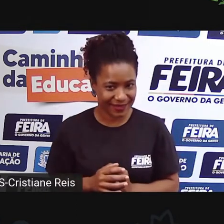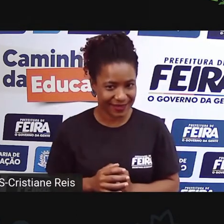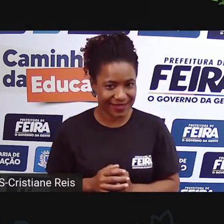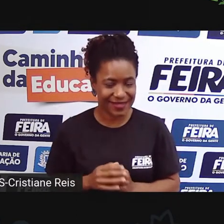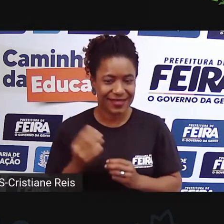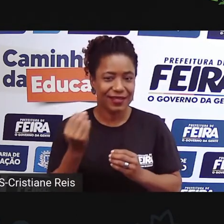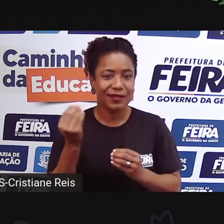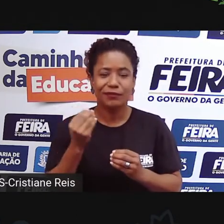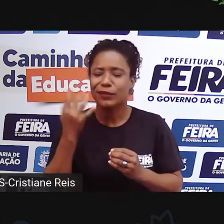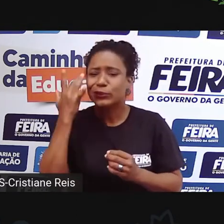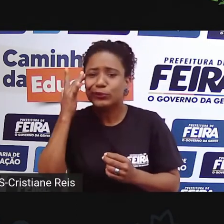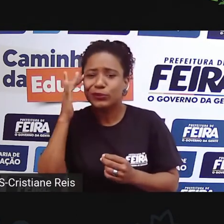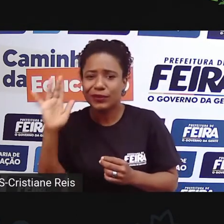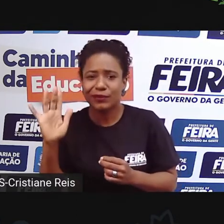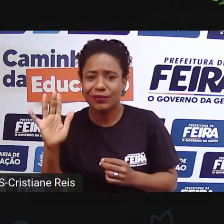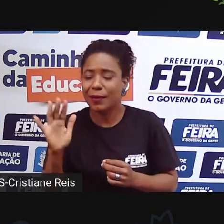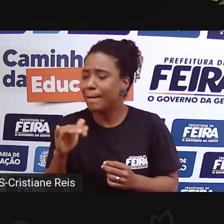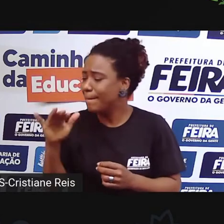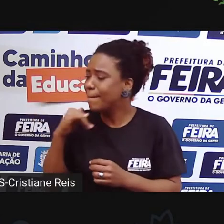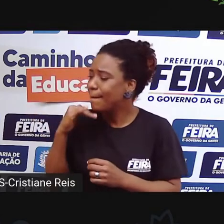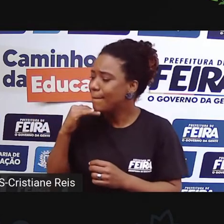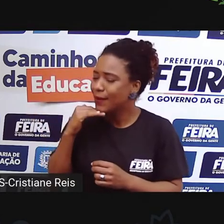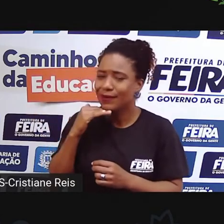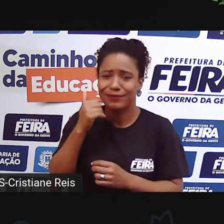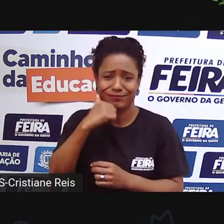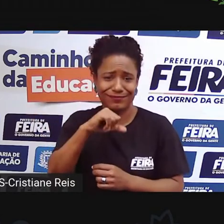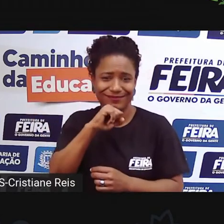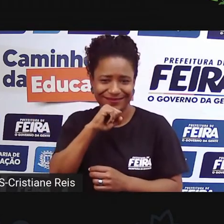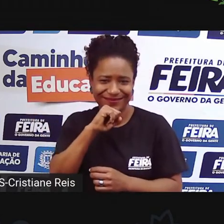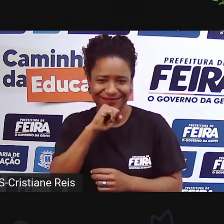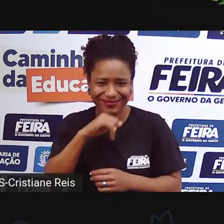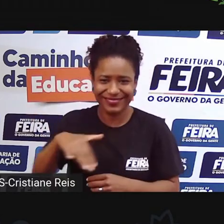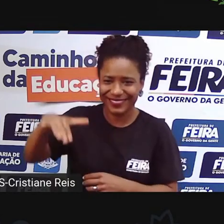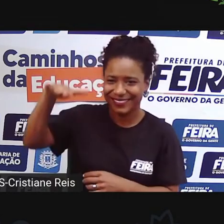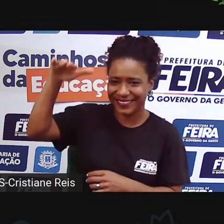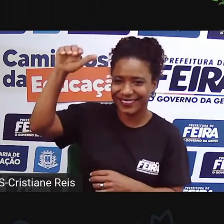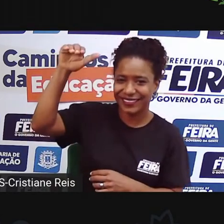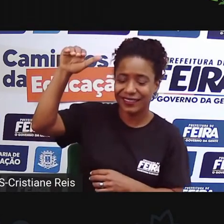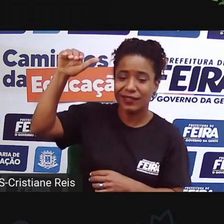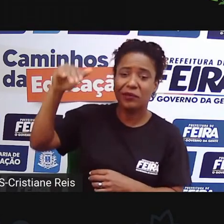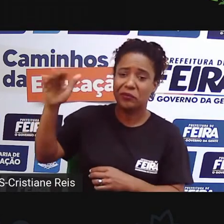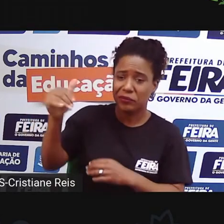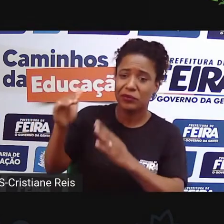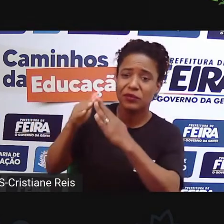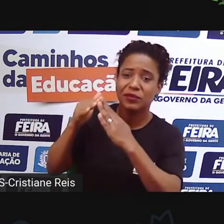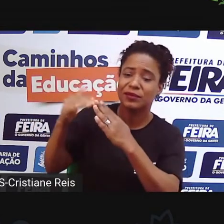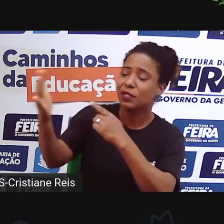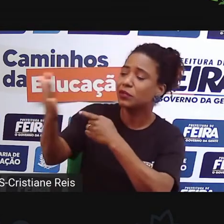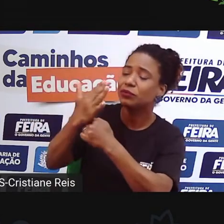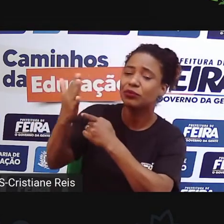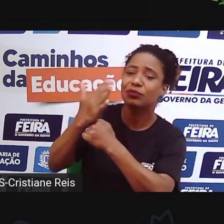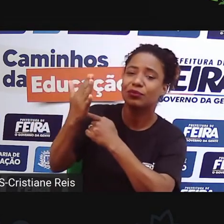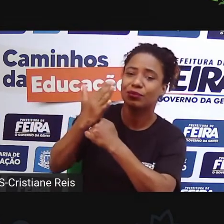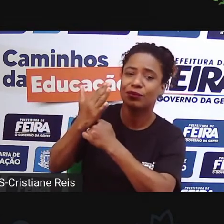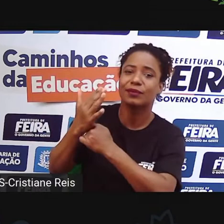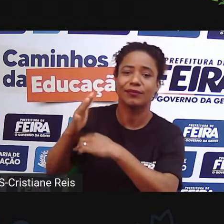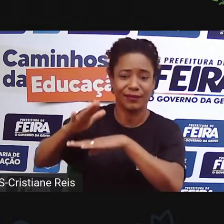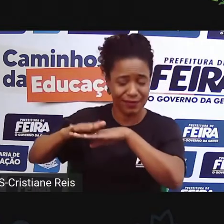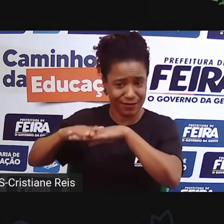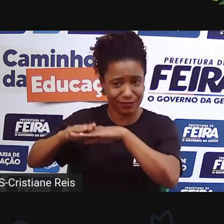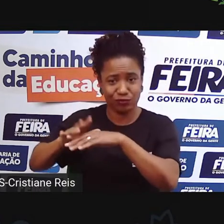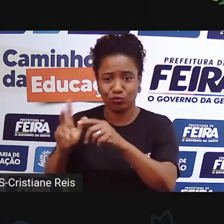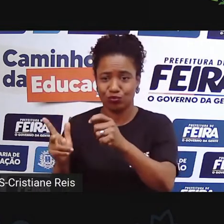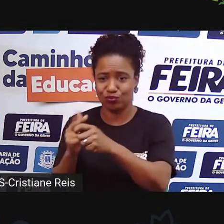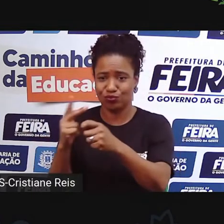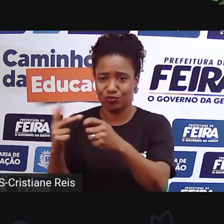usar a tesoura. Pede ajuda para um adulto. Pede ajuda para alguém mais velho que você que já saiba usar,